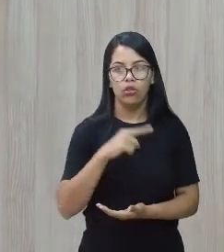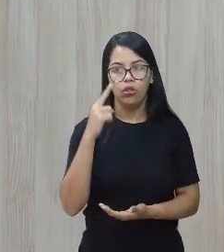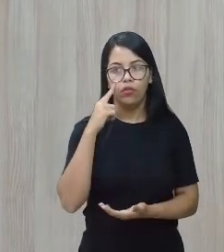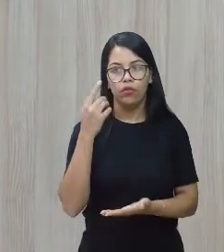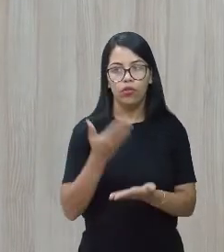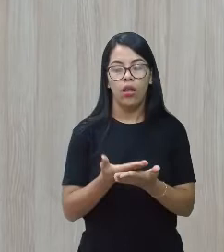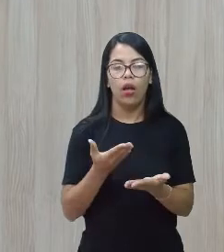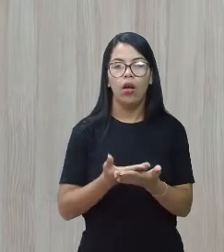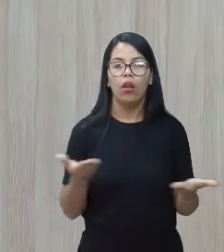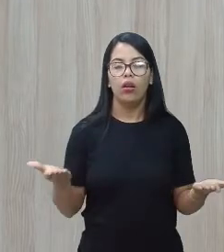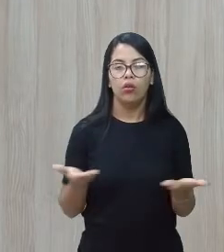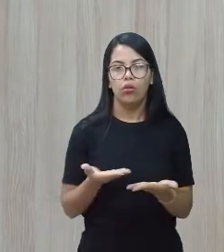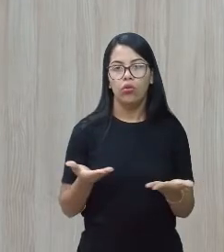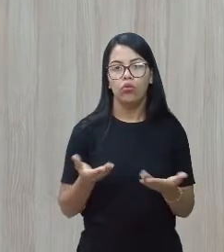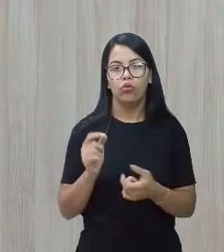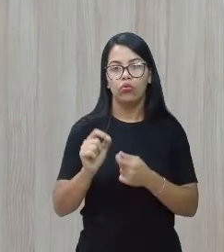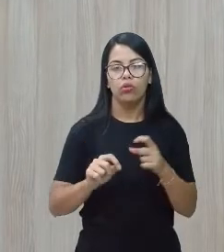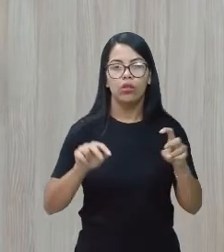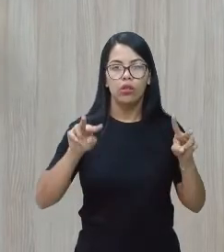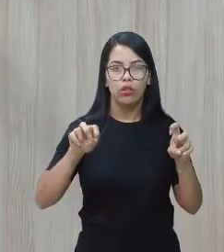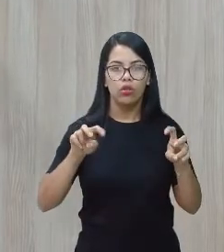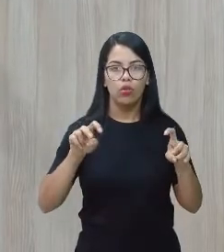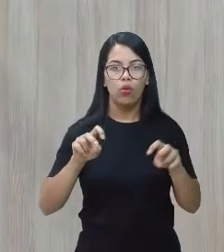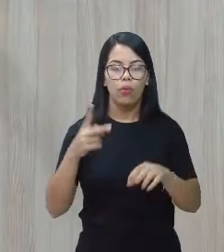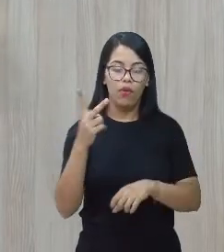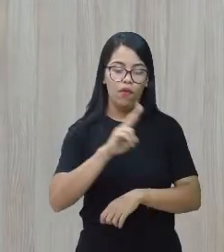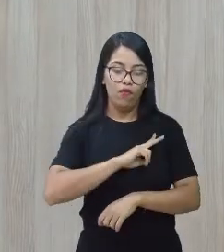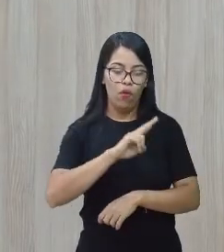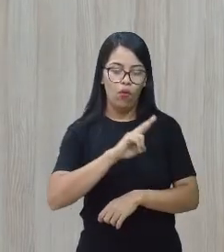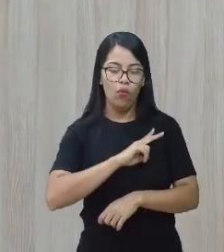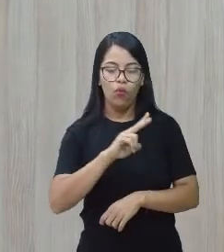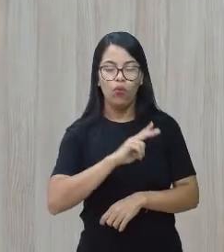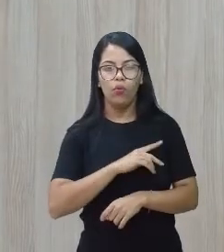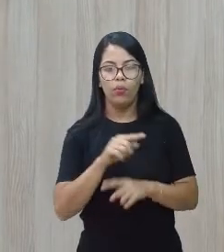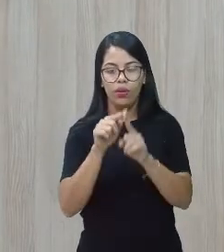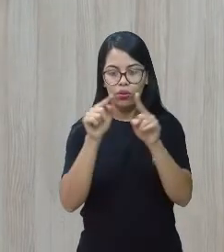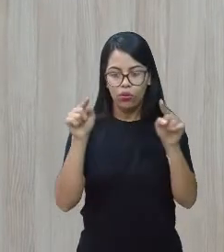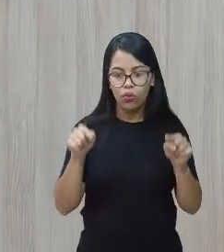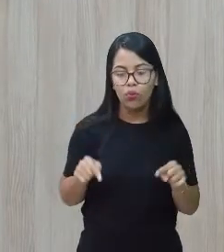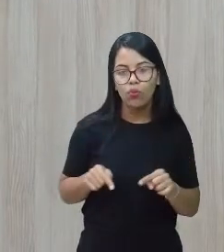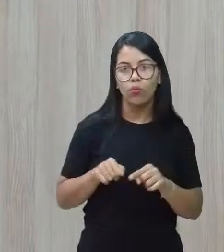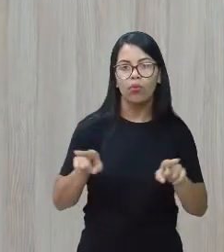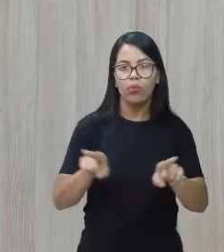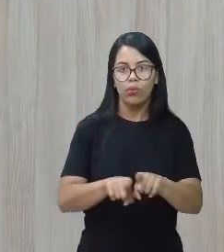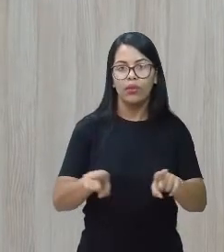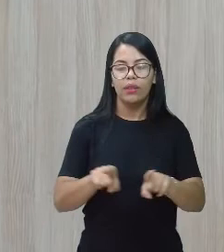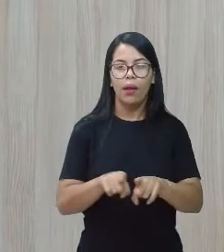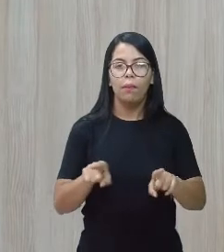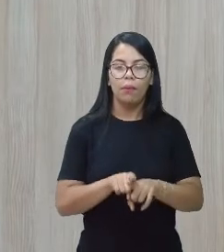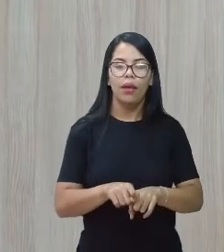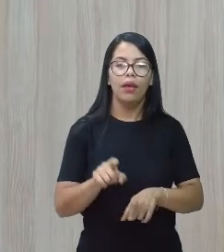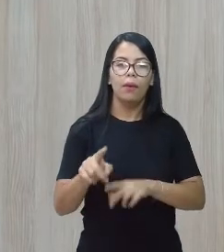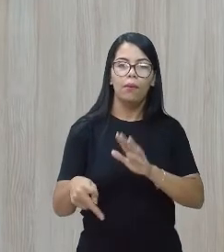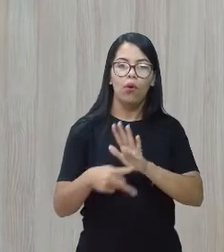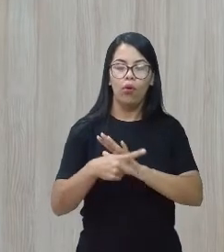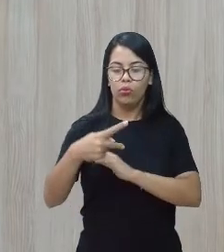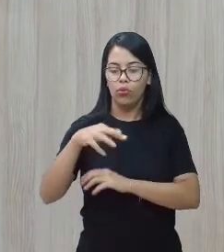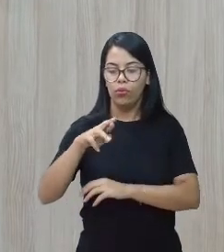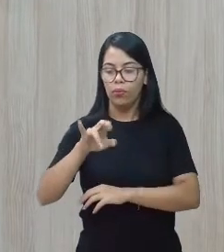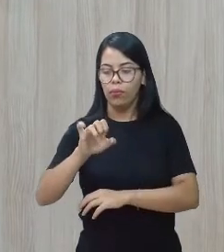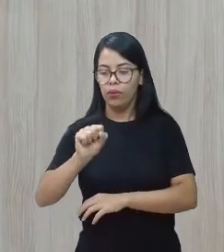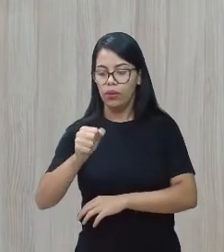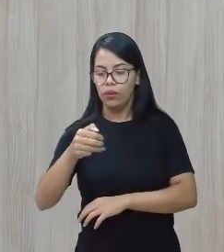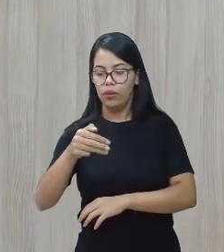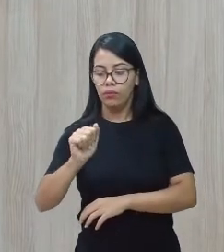na aula de hoje a questão aí dos volumes do cubo e do volume também do prisma. Então, a gente já tem aí, ó,